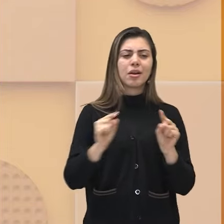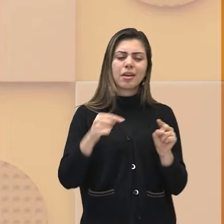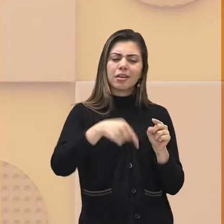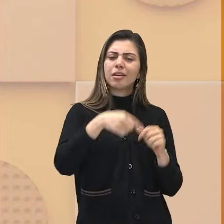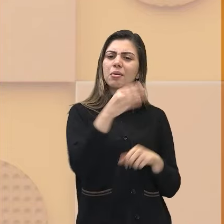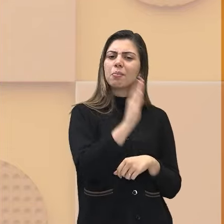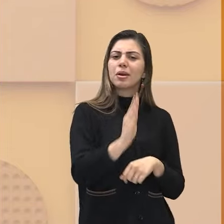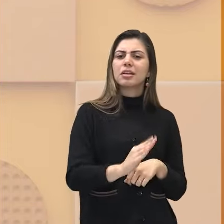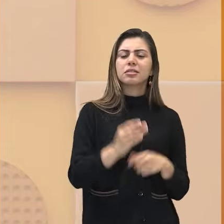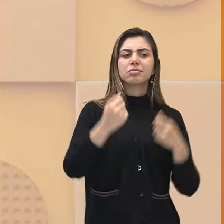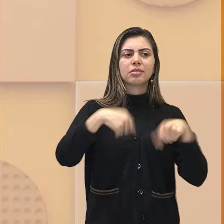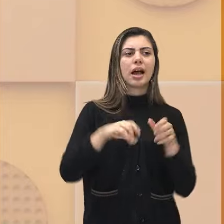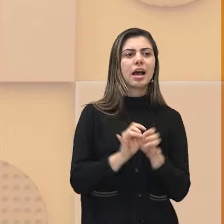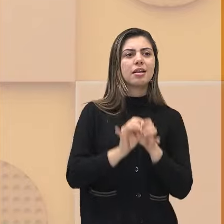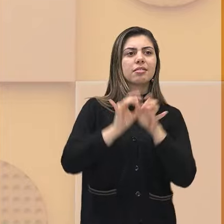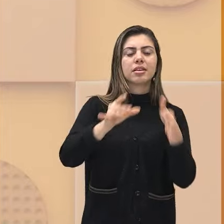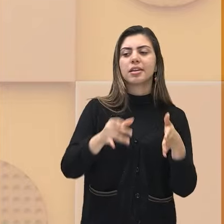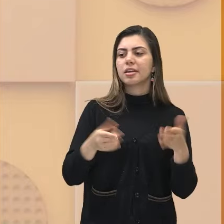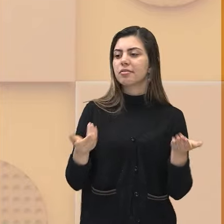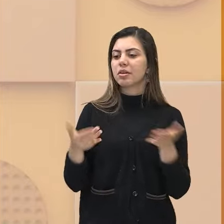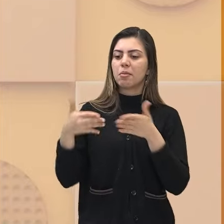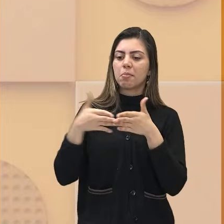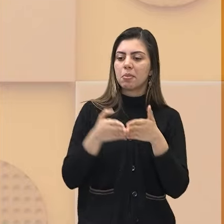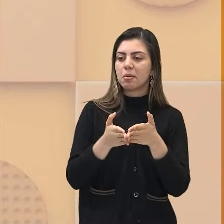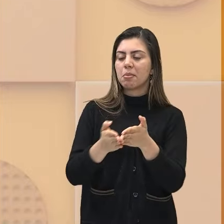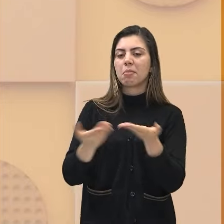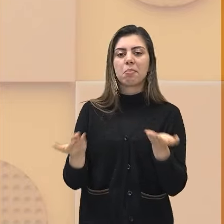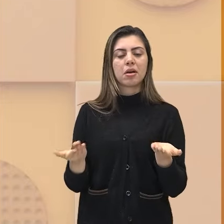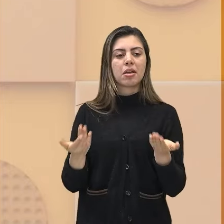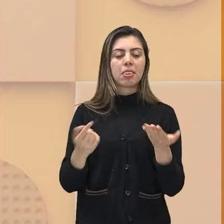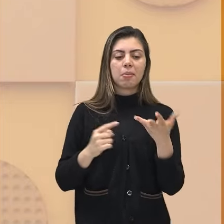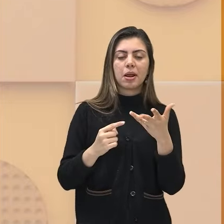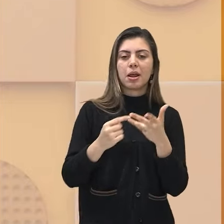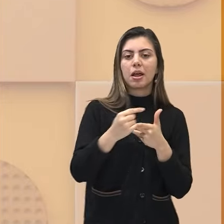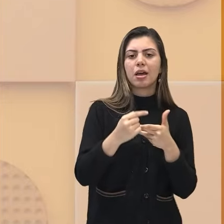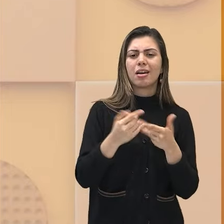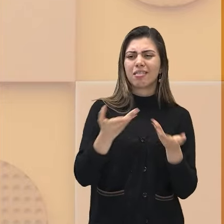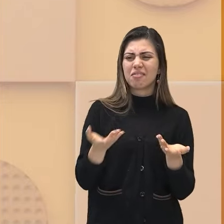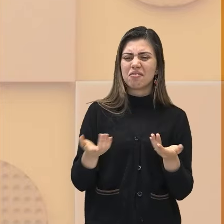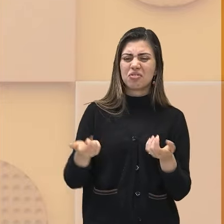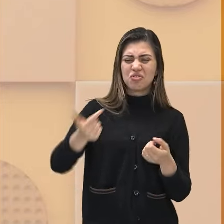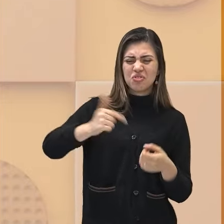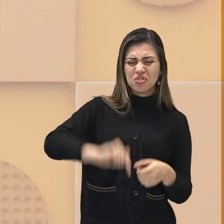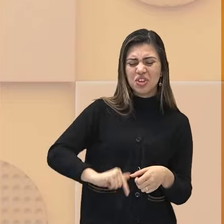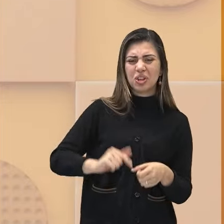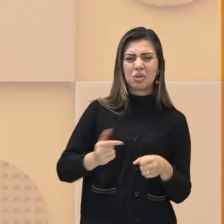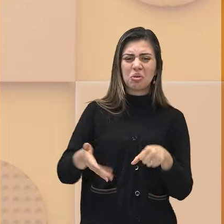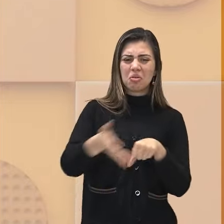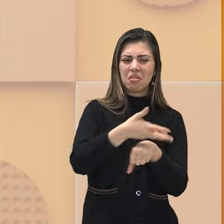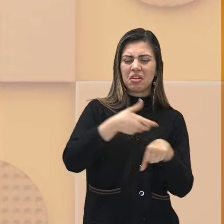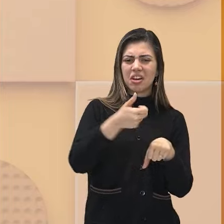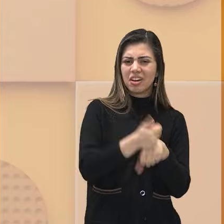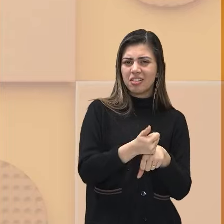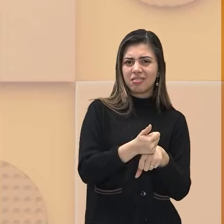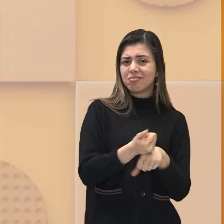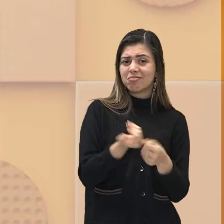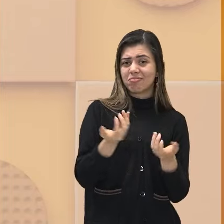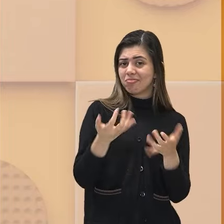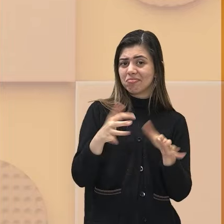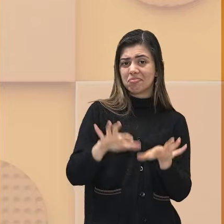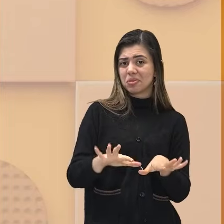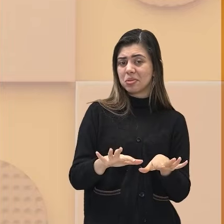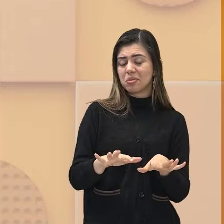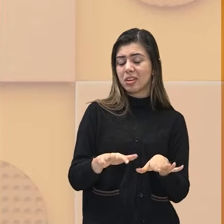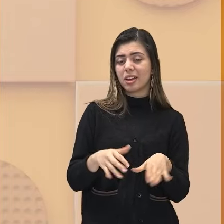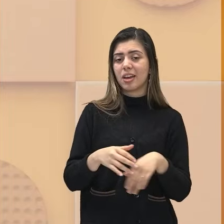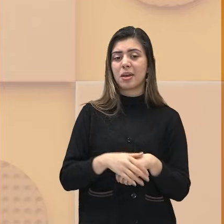liberdades que conseguiu, a abertura dos portos e tudo mais, não quer voltar a ser simplesmente ali uma colônia de Portugal